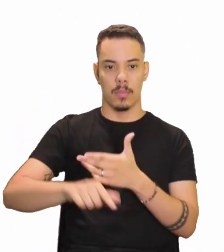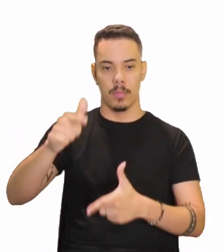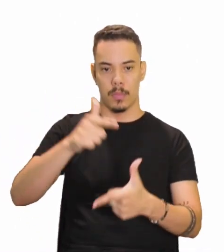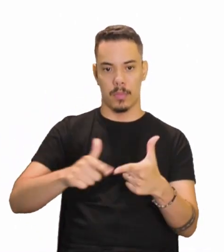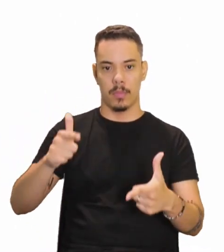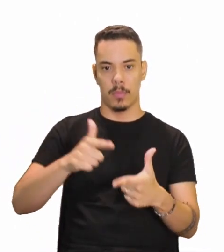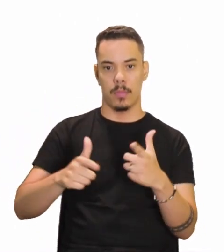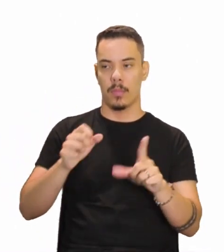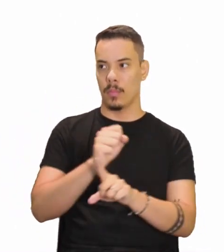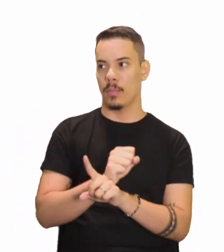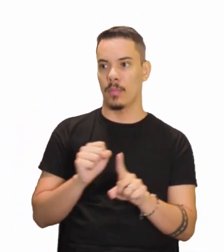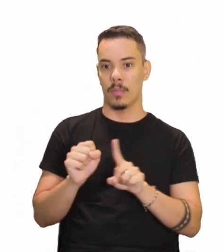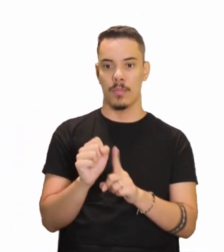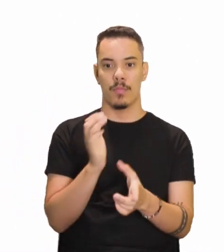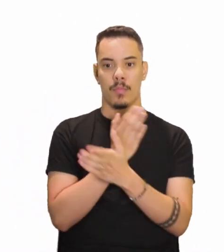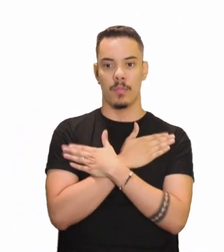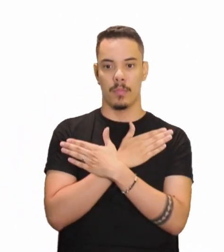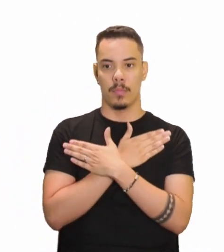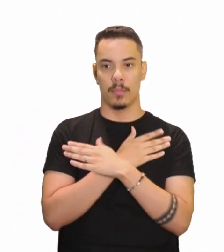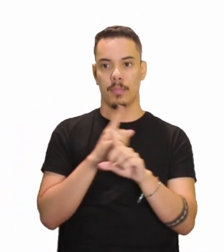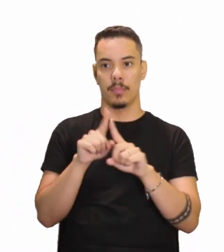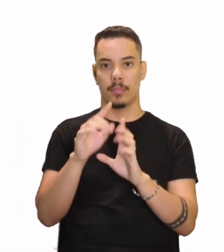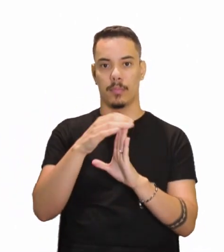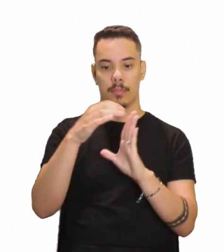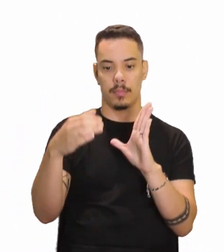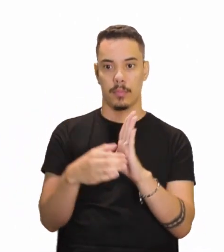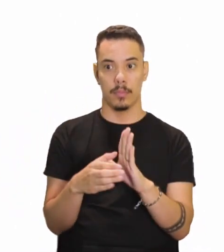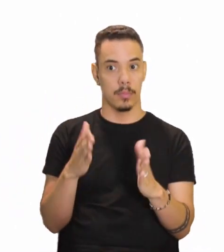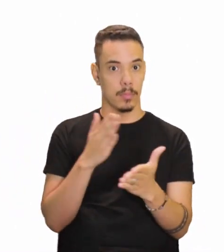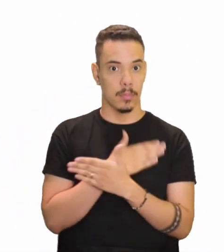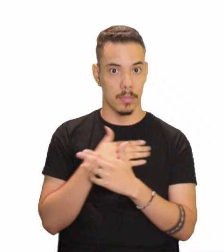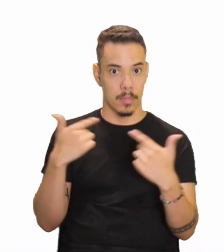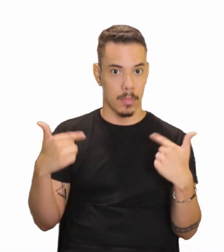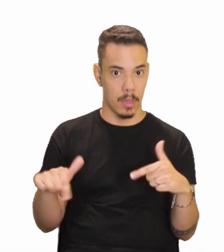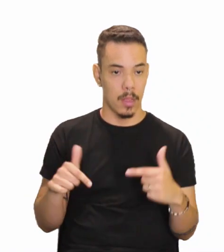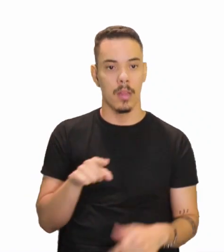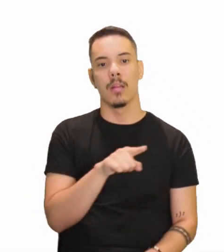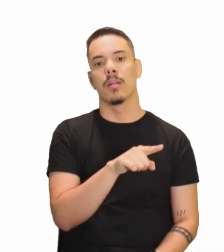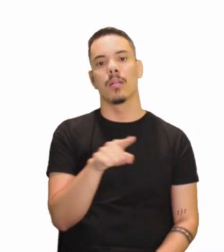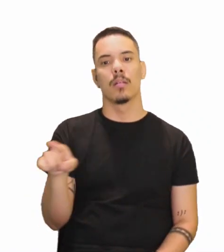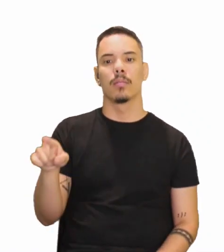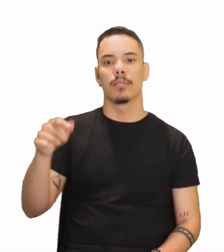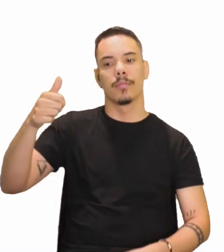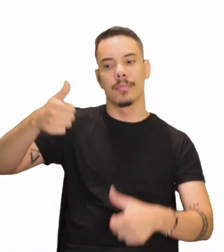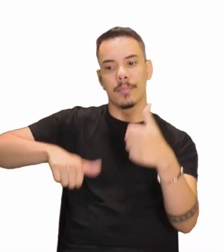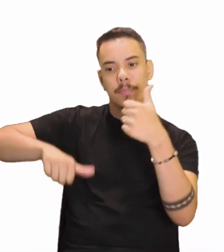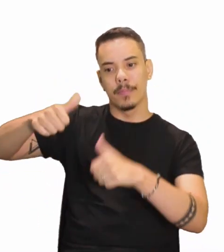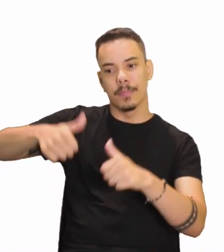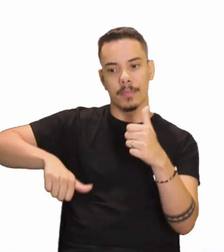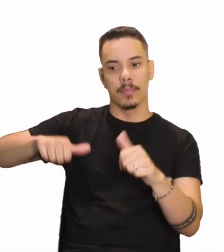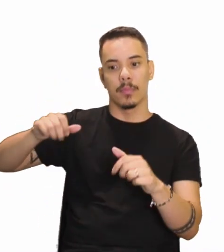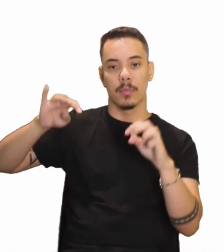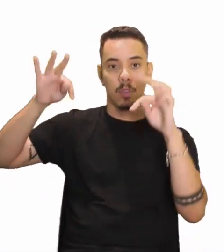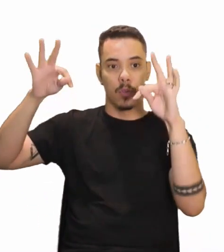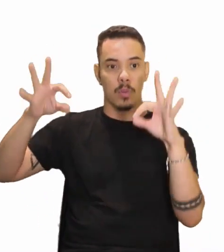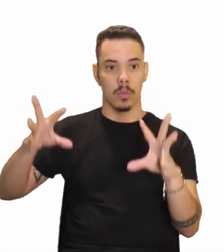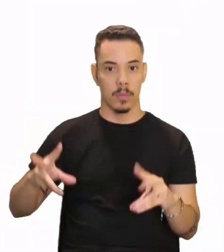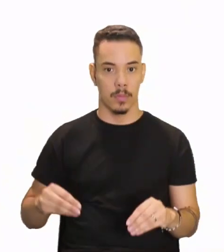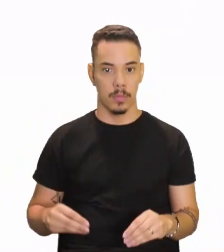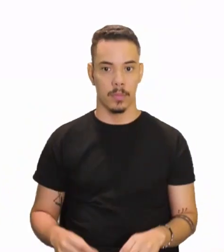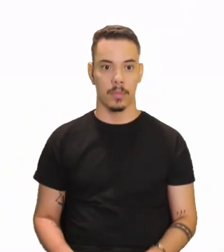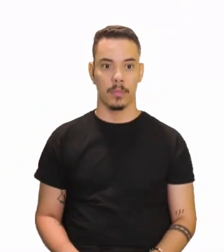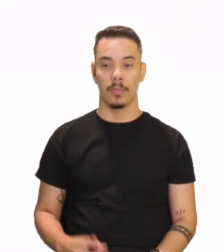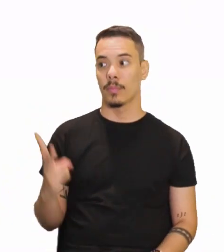problema social do desemprego e do Sub emprego Amado você vai analisar as